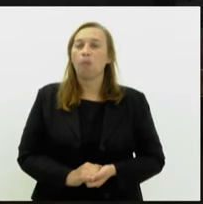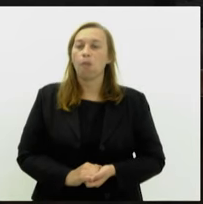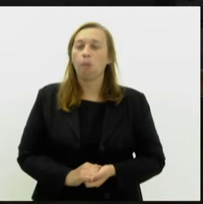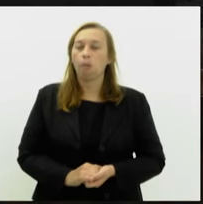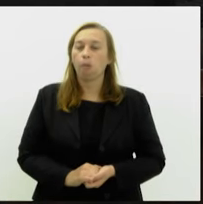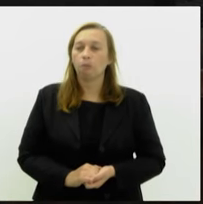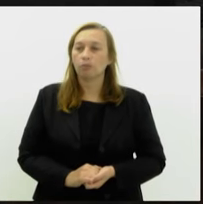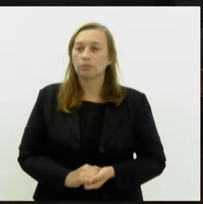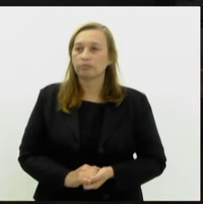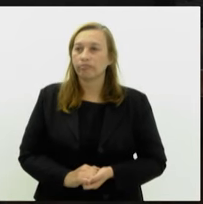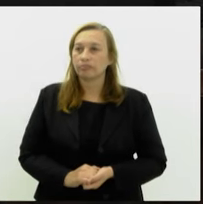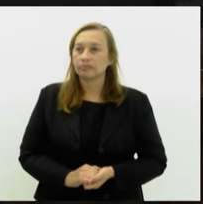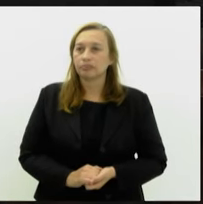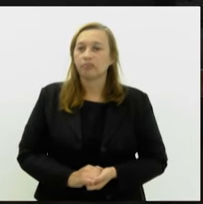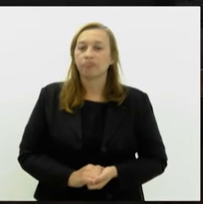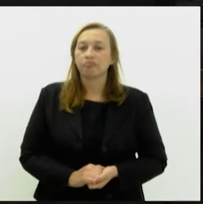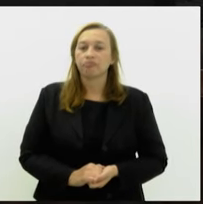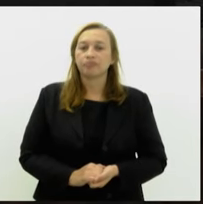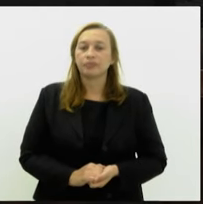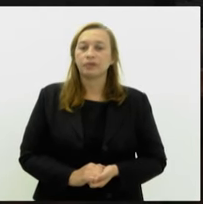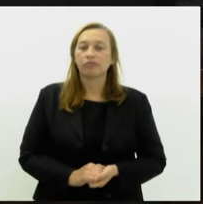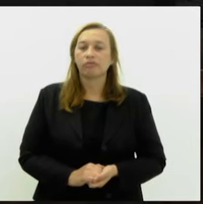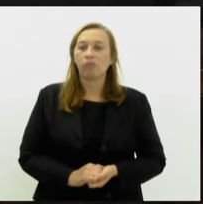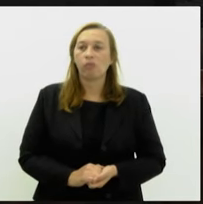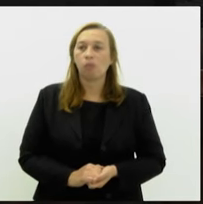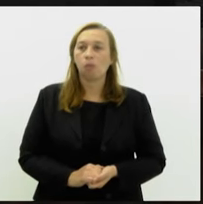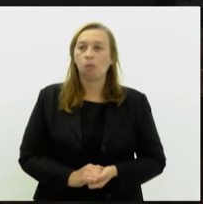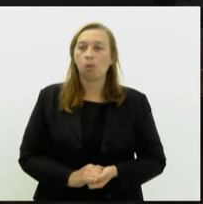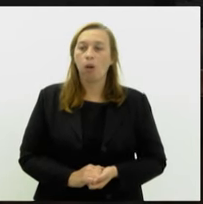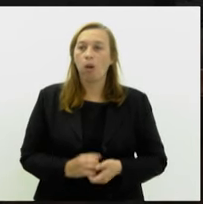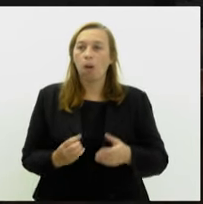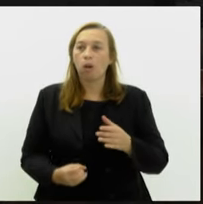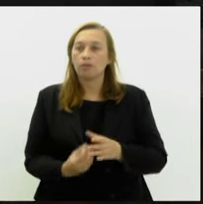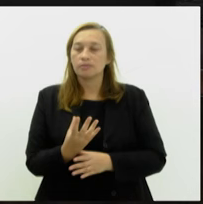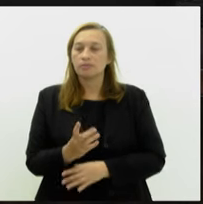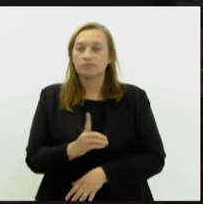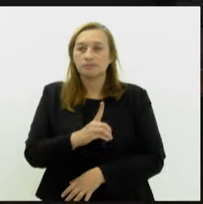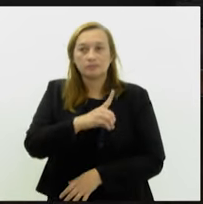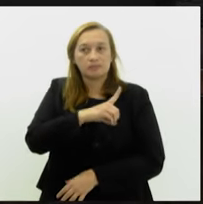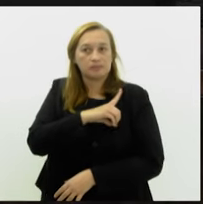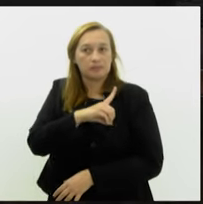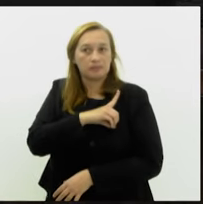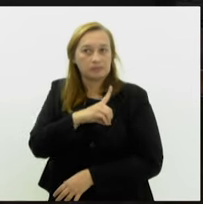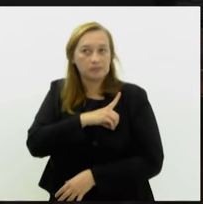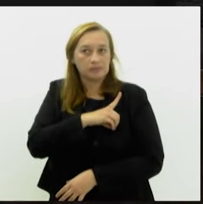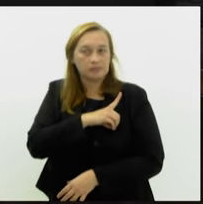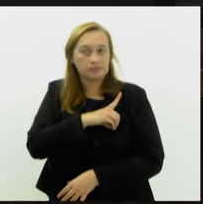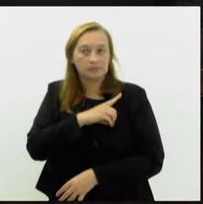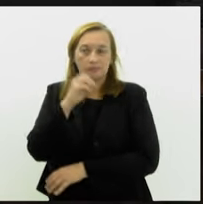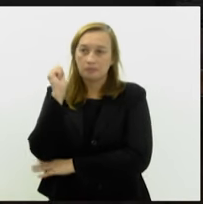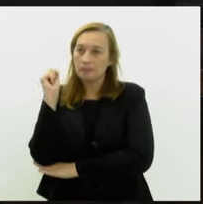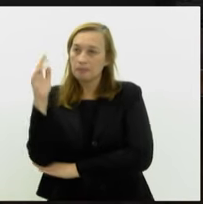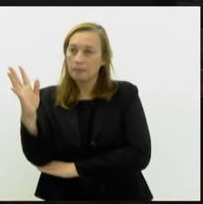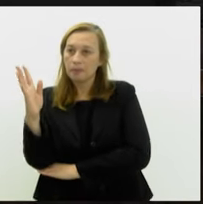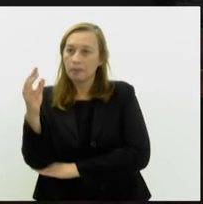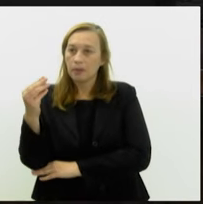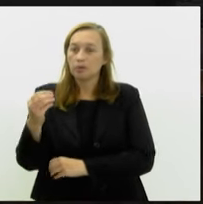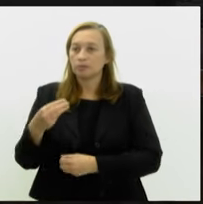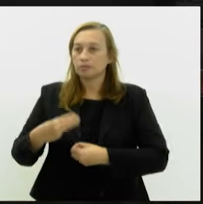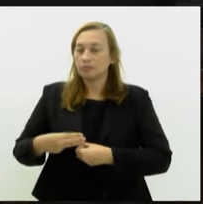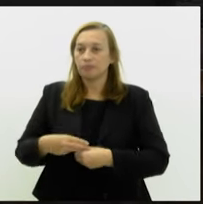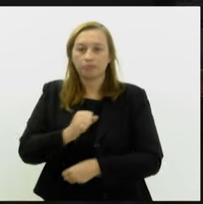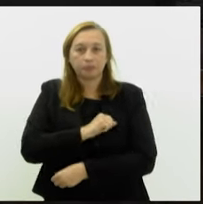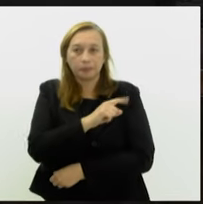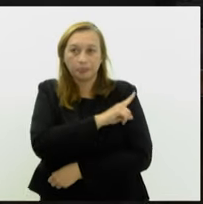Cláudio Bonfim de Castro e Silva, a instalação de uma delegacia no meio do meio ambiente no município de São